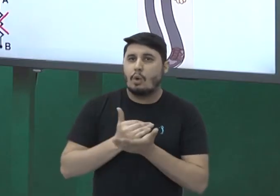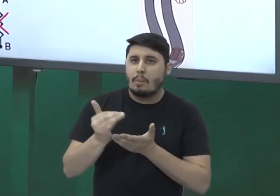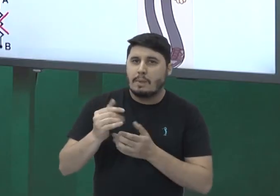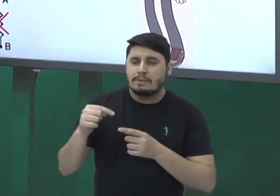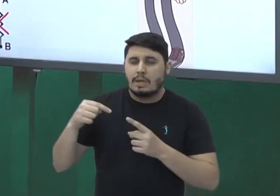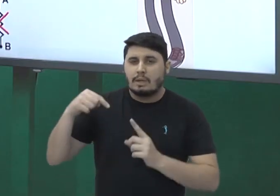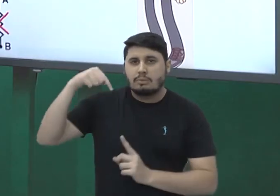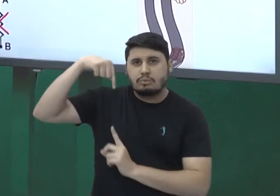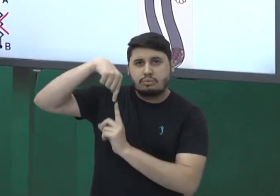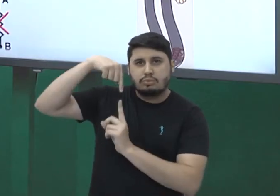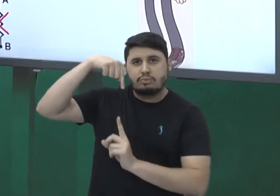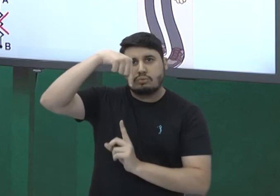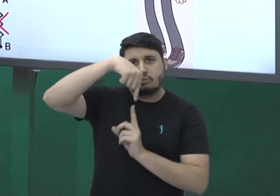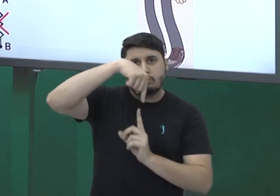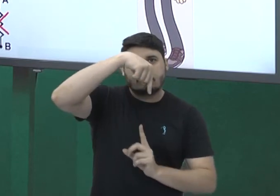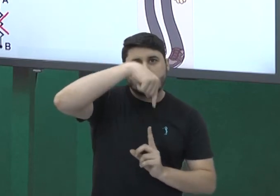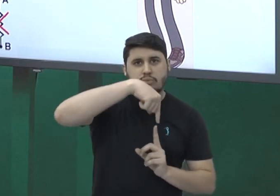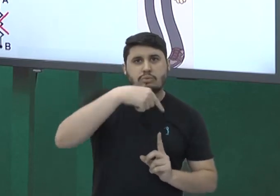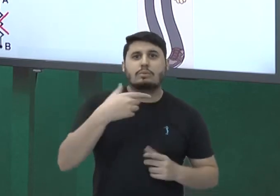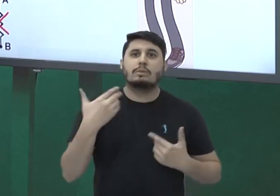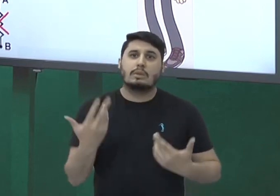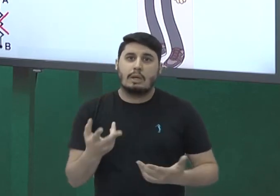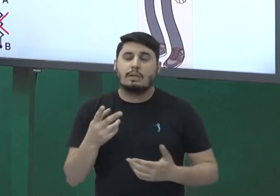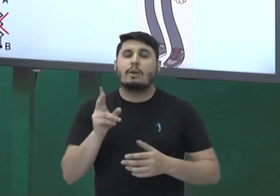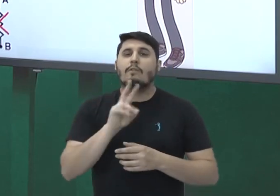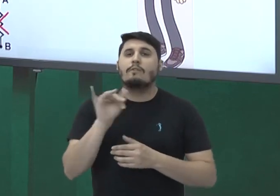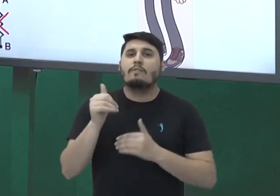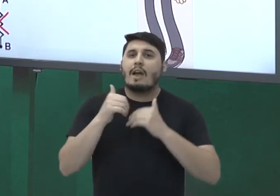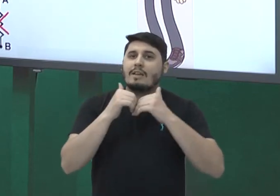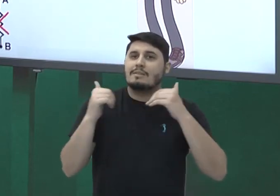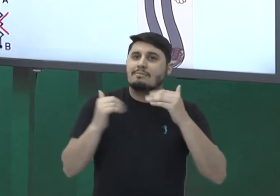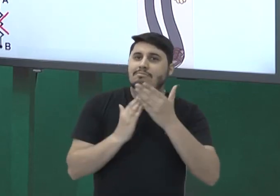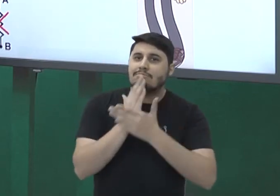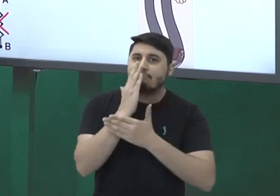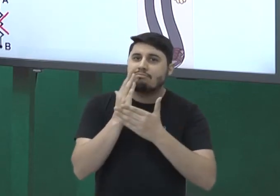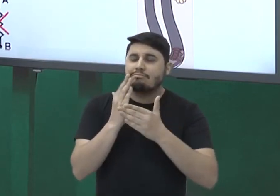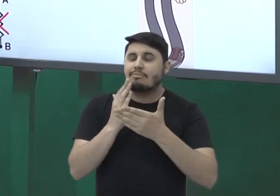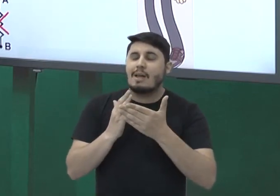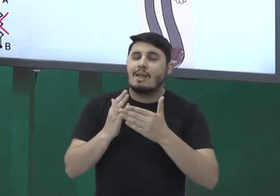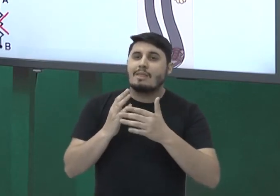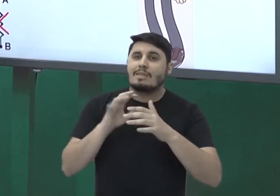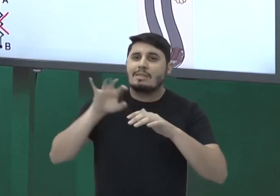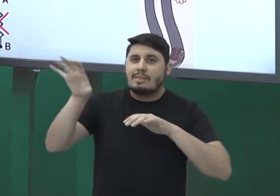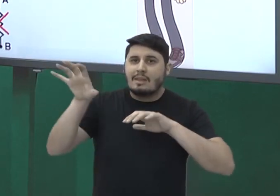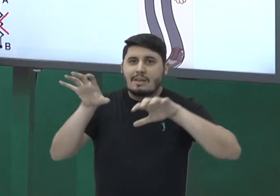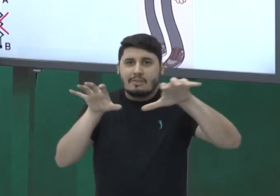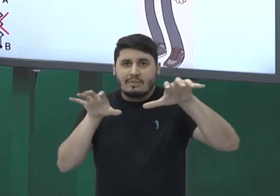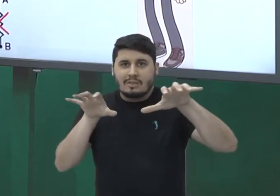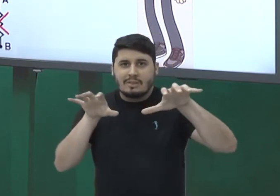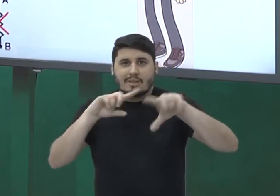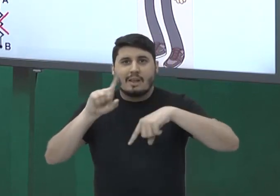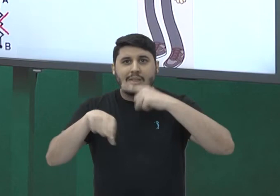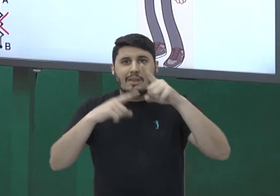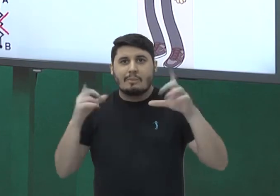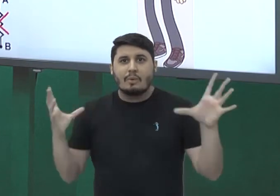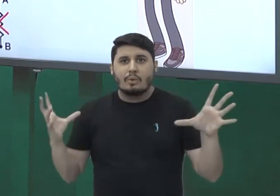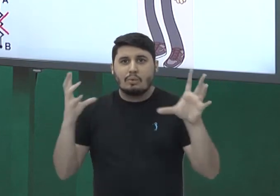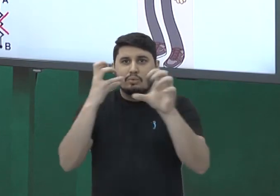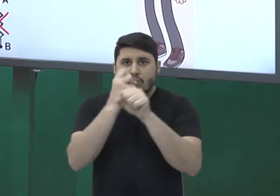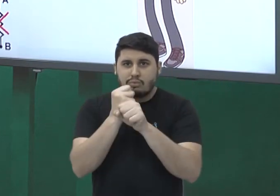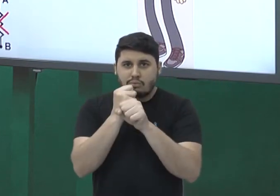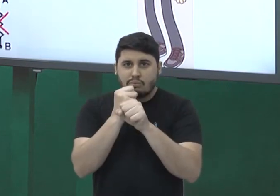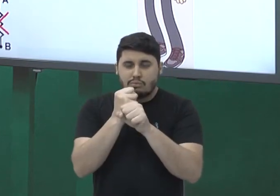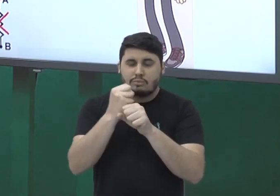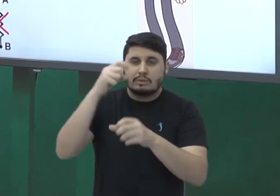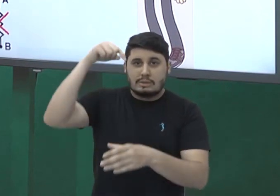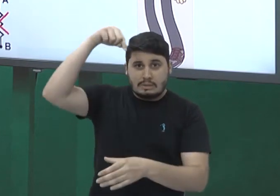se divide entre esses 2 resistores, para depois se juntarem novamente aqui e percorrer esse último